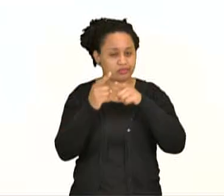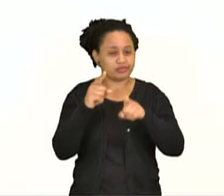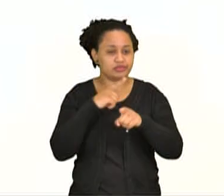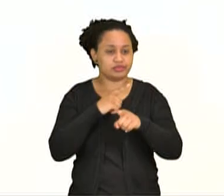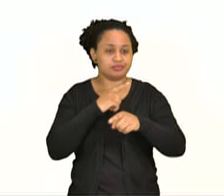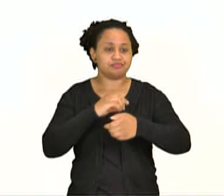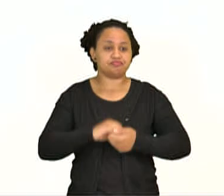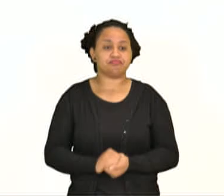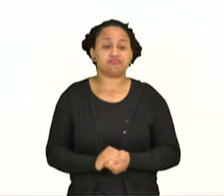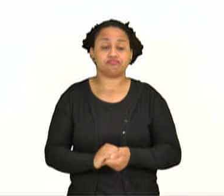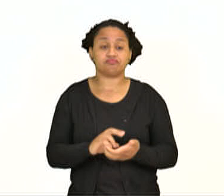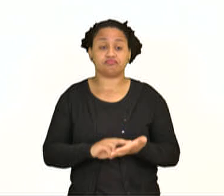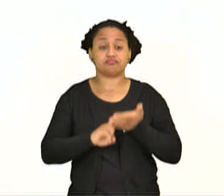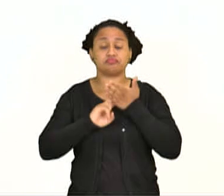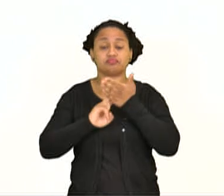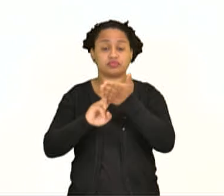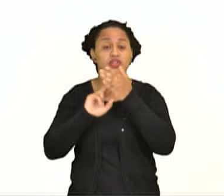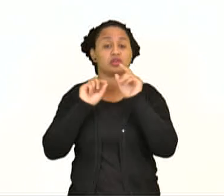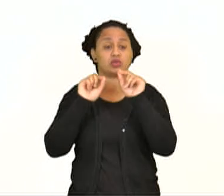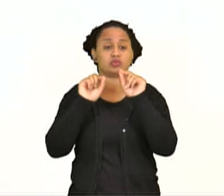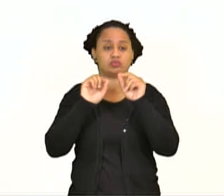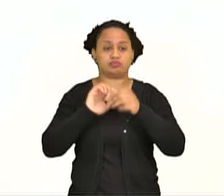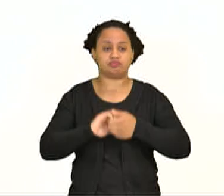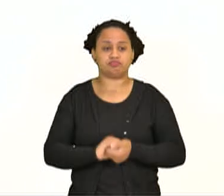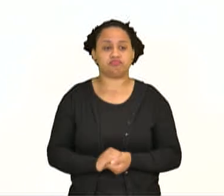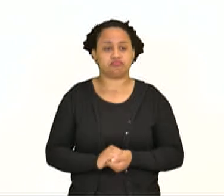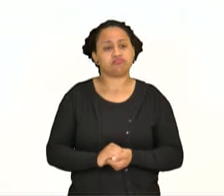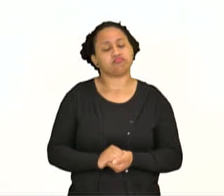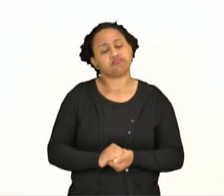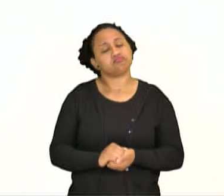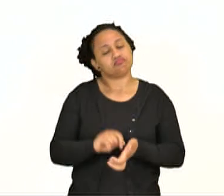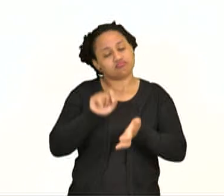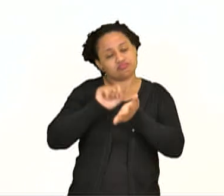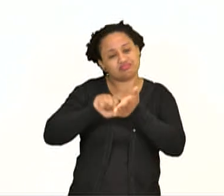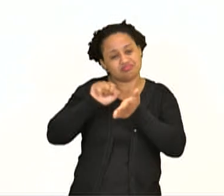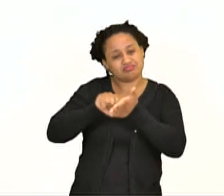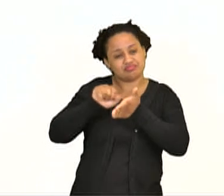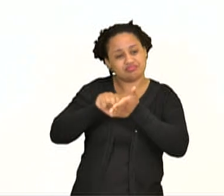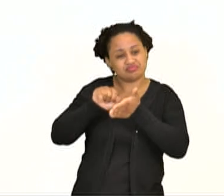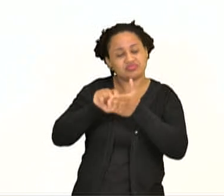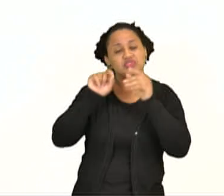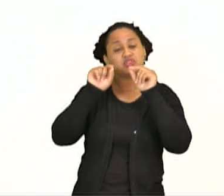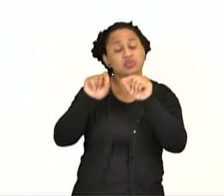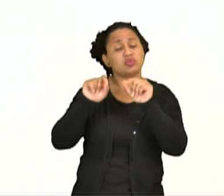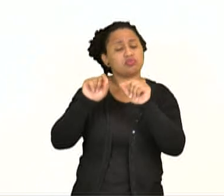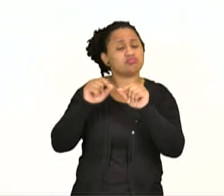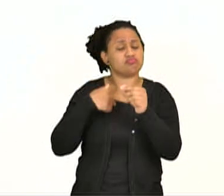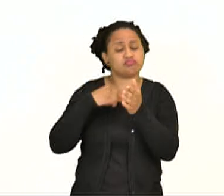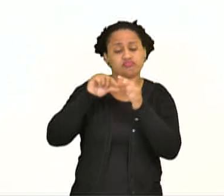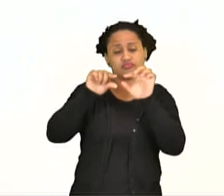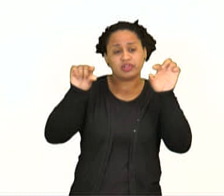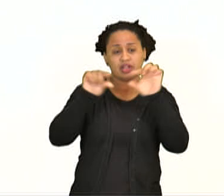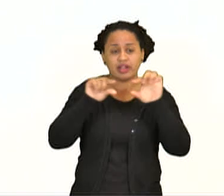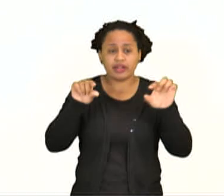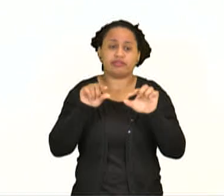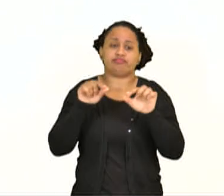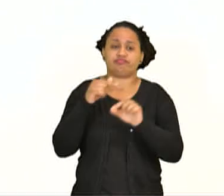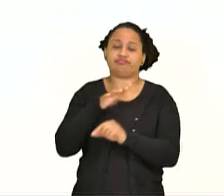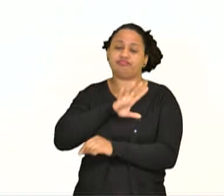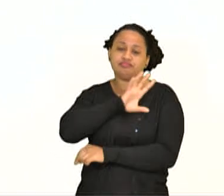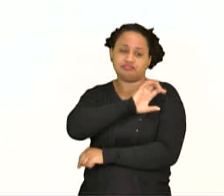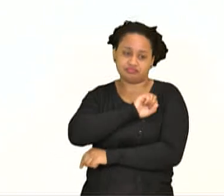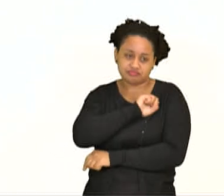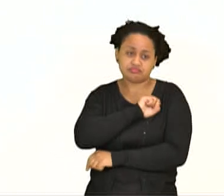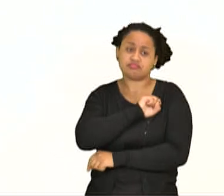Então, a carta Erasmo Carlos diz assim: escrevo-te estas mal traçadas linhas, meu amor,